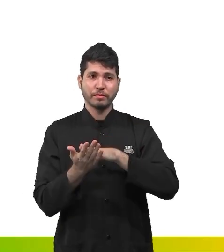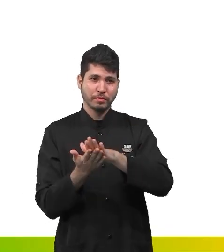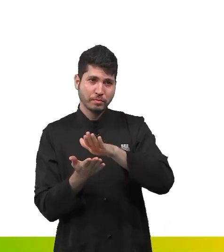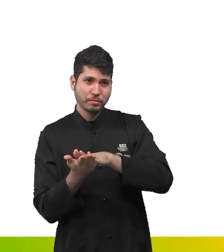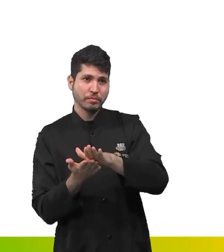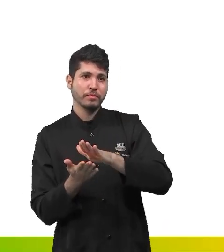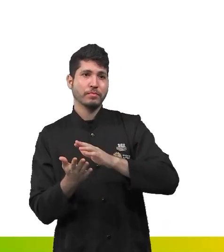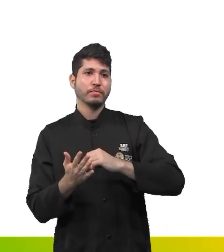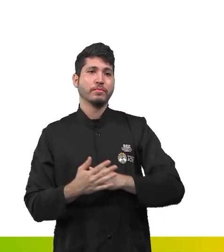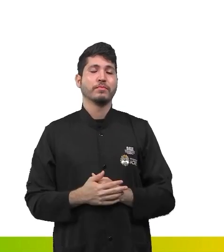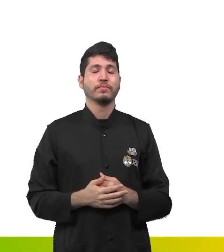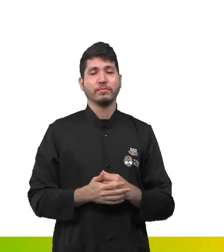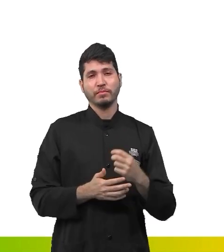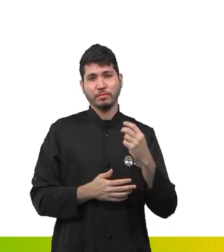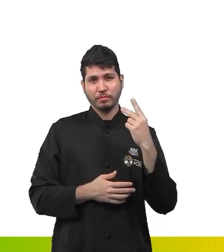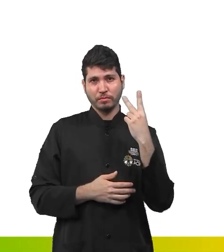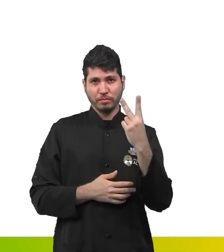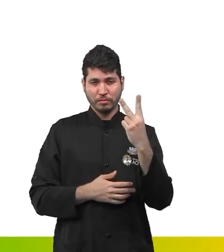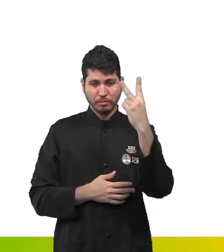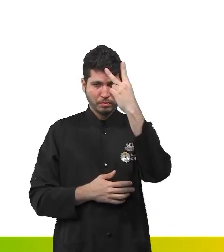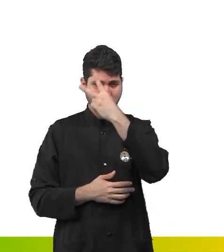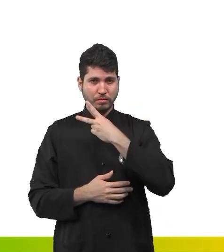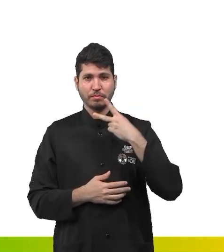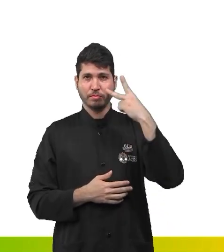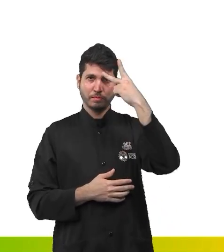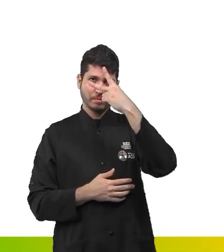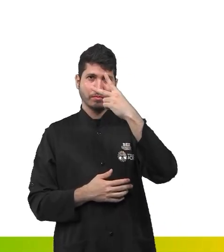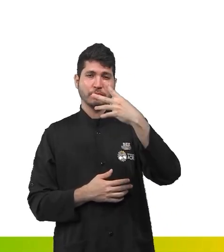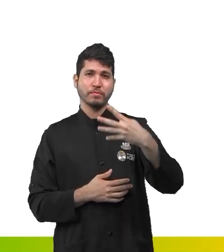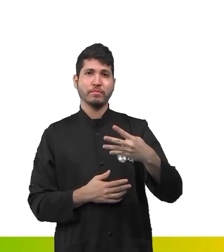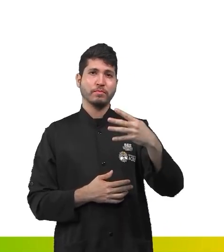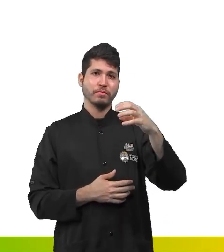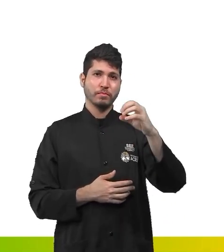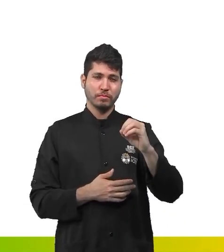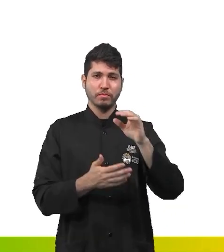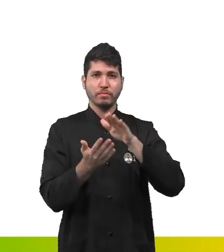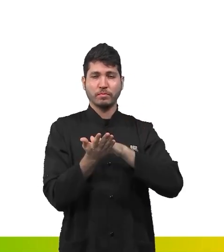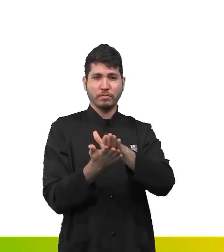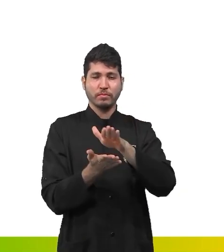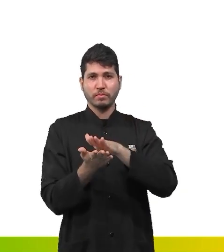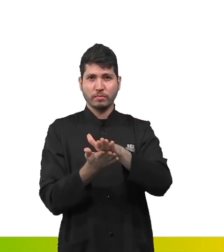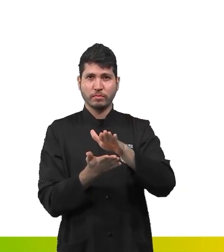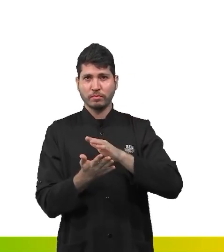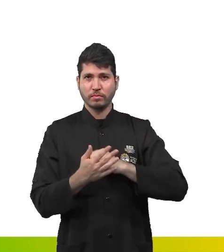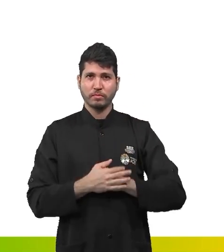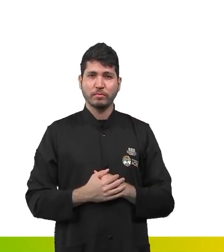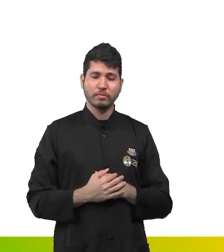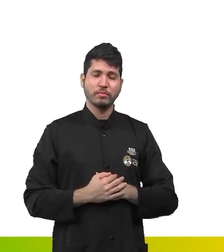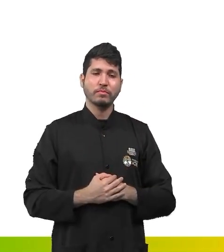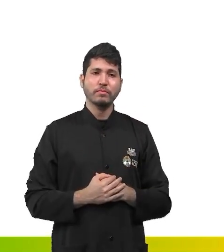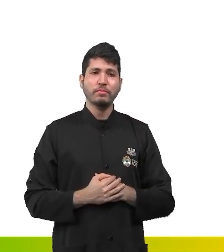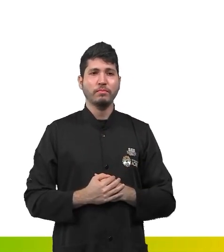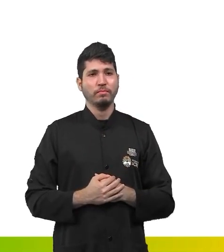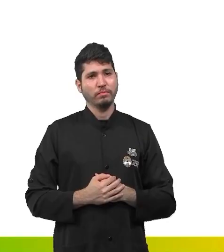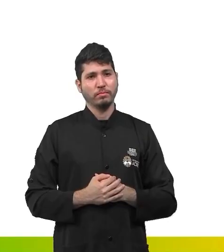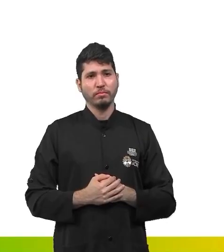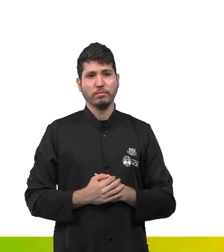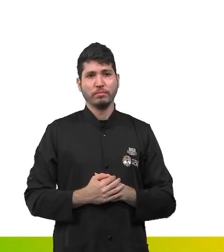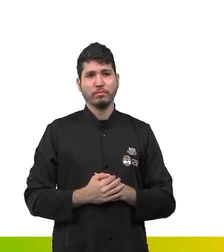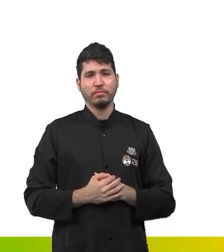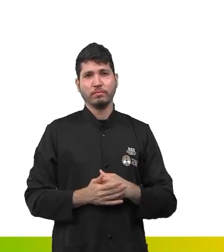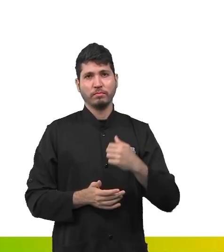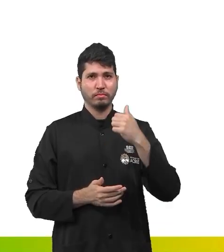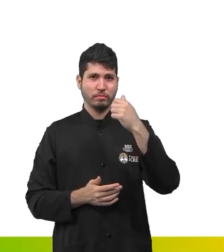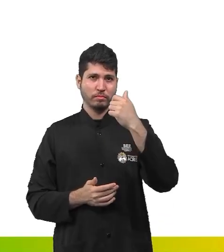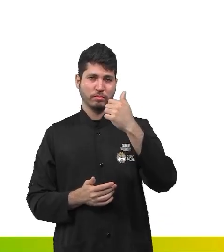2 horas, nós teremos 40 impressões. Já em 12